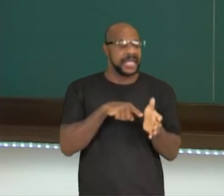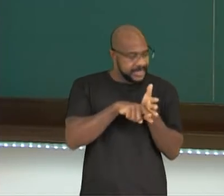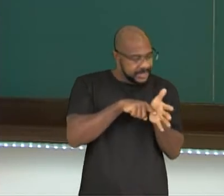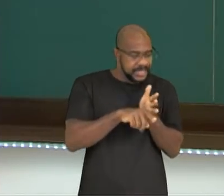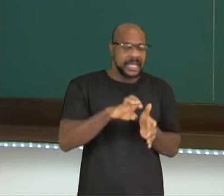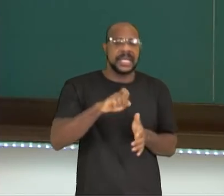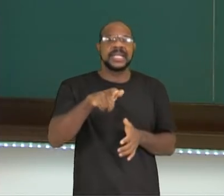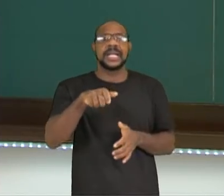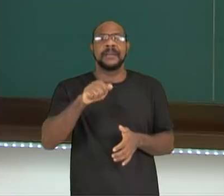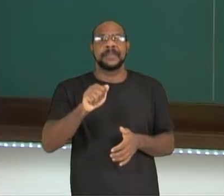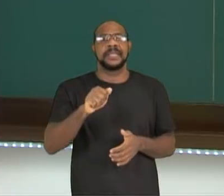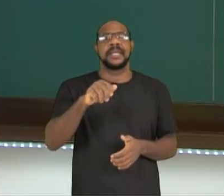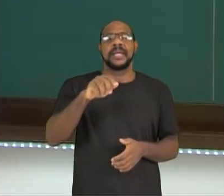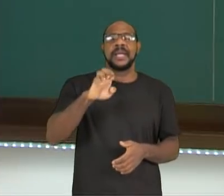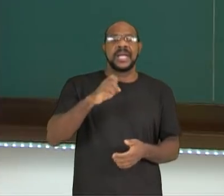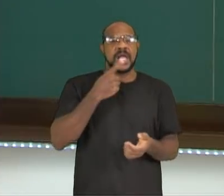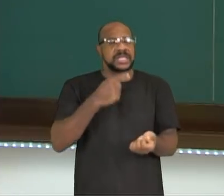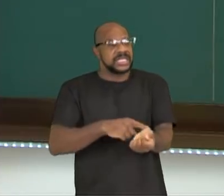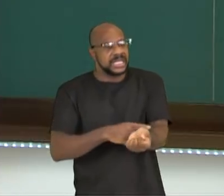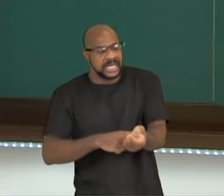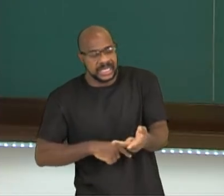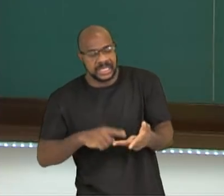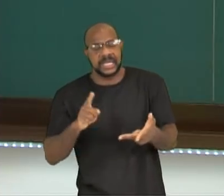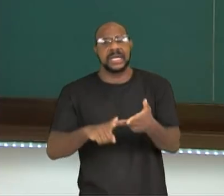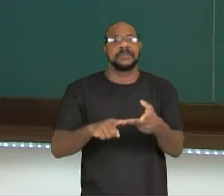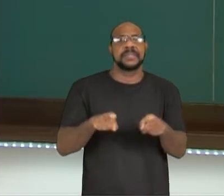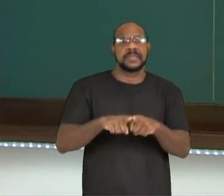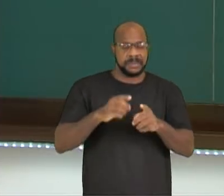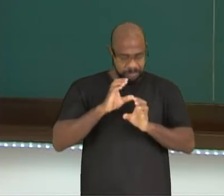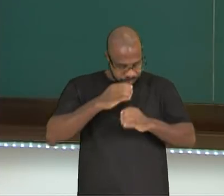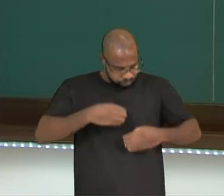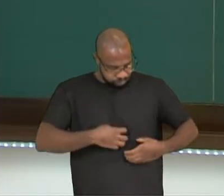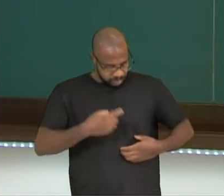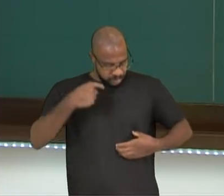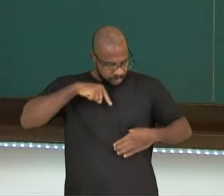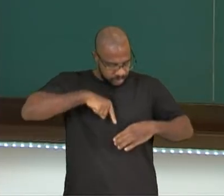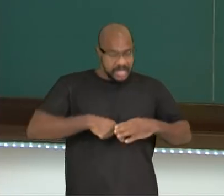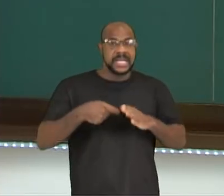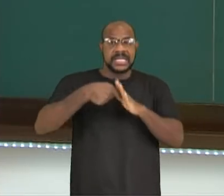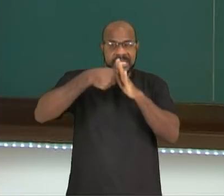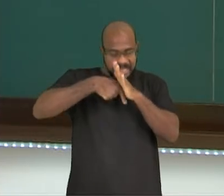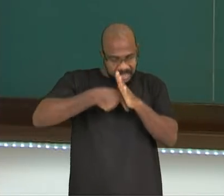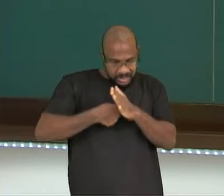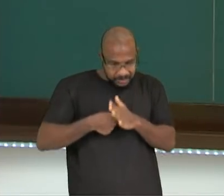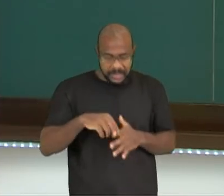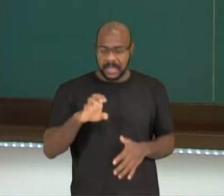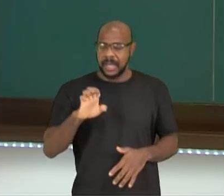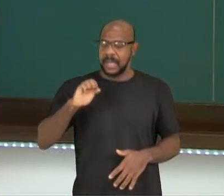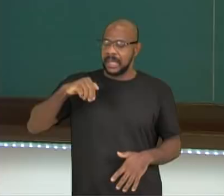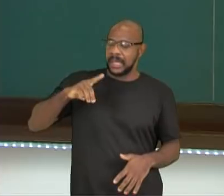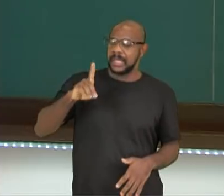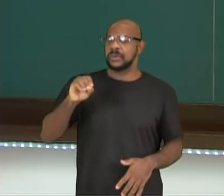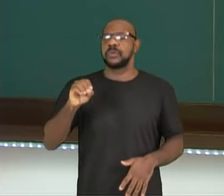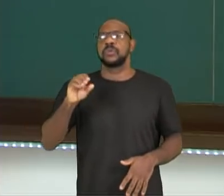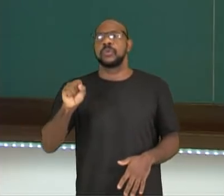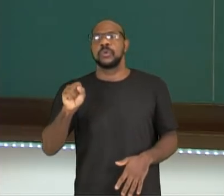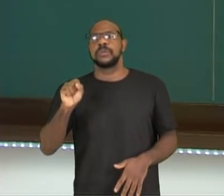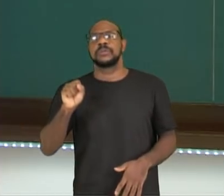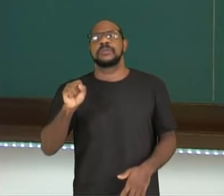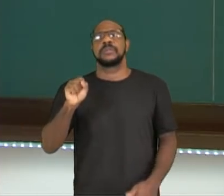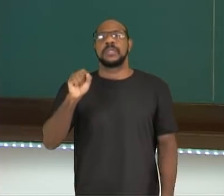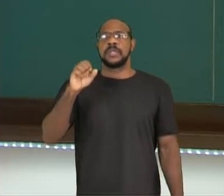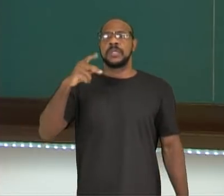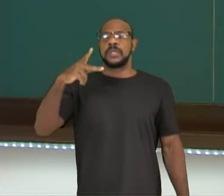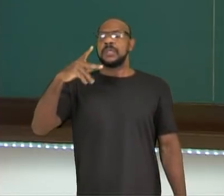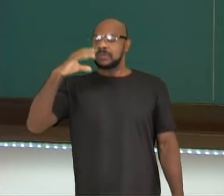de sangue, pode ser que ele peça uma endoscopia, né, que é um exame que vai verificar lá dentro do estômago como estão